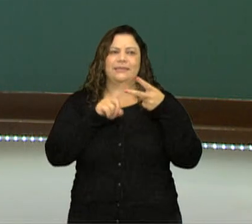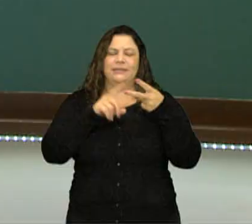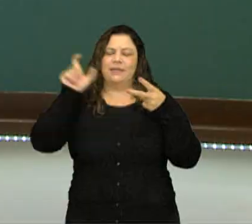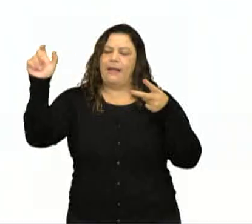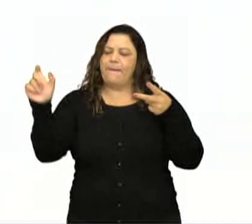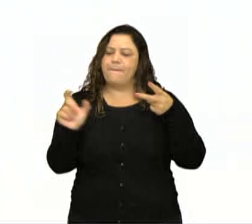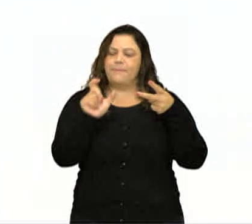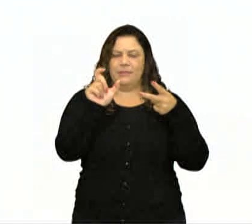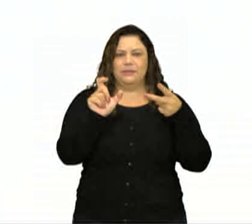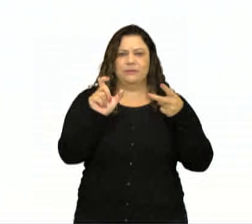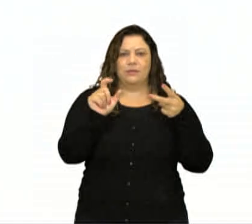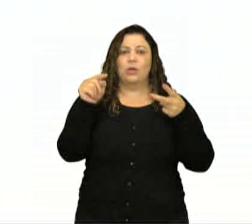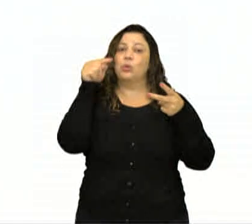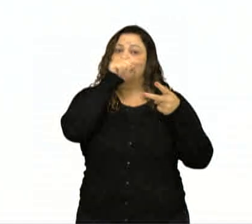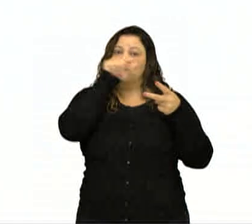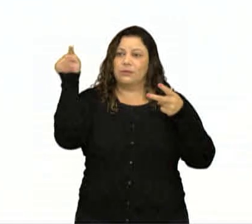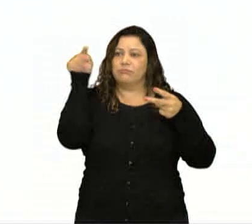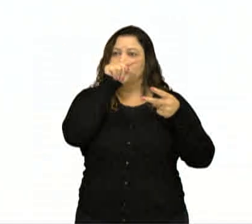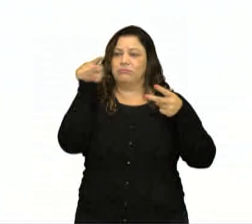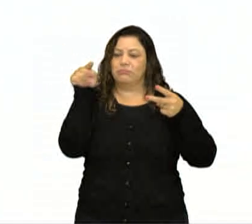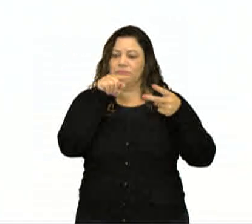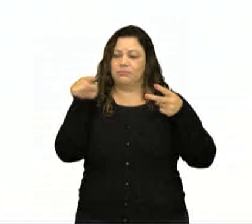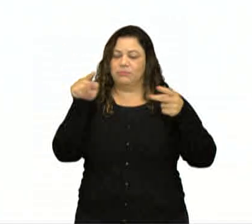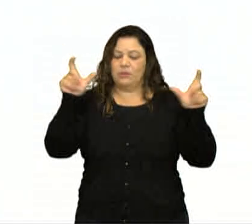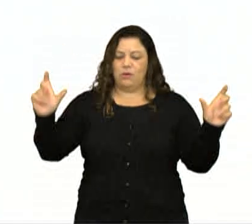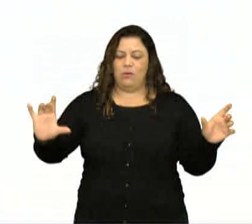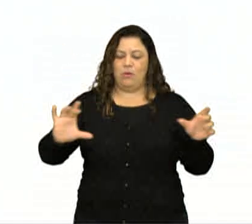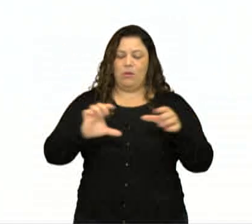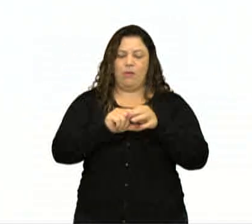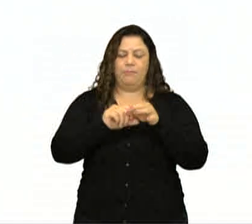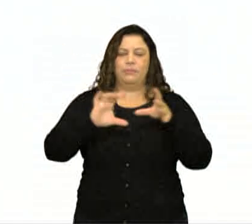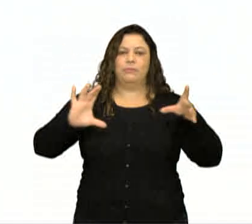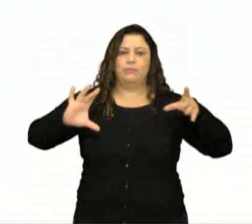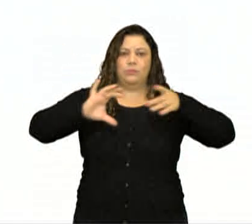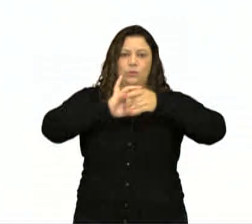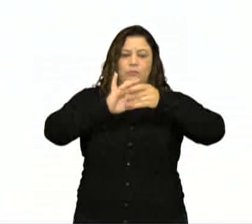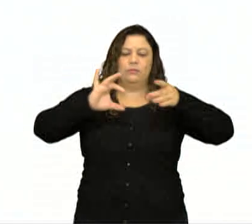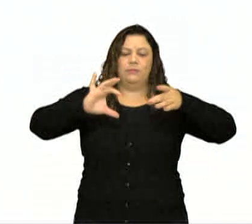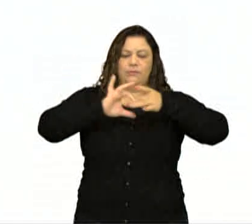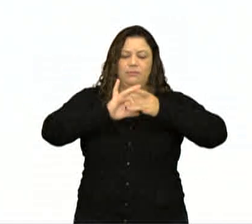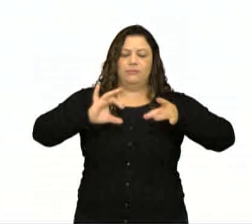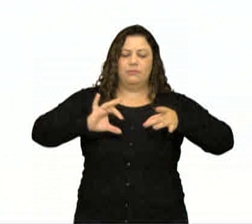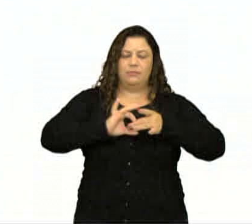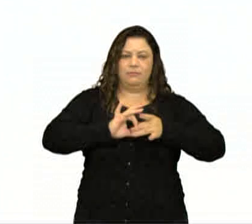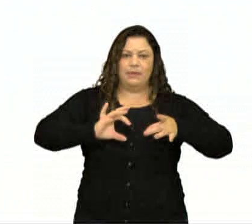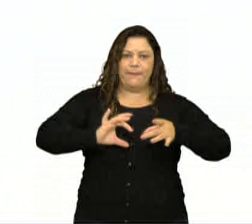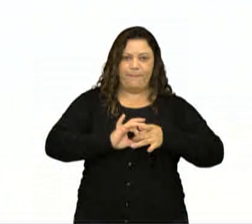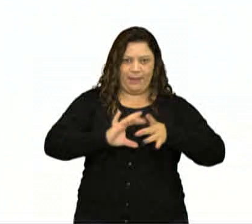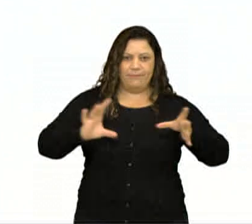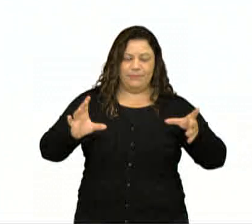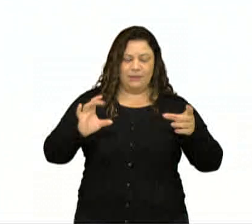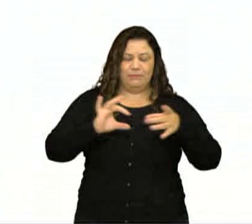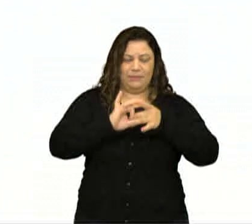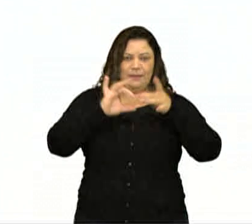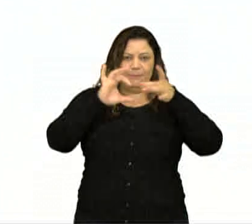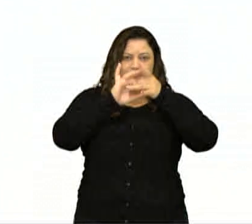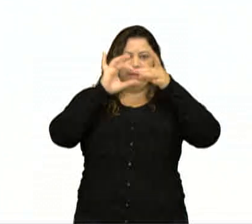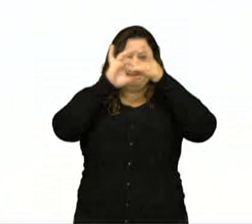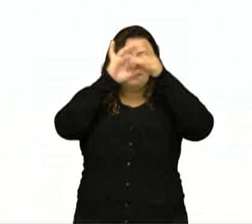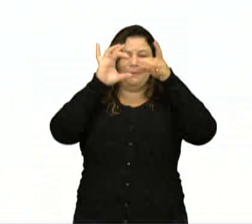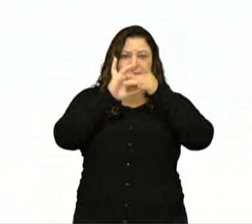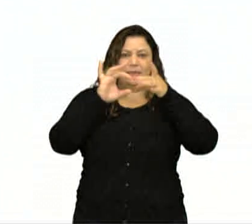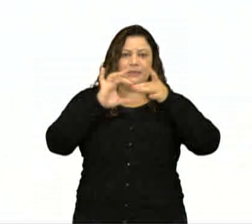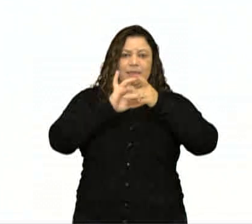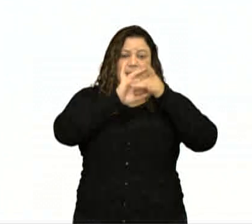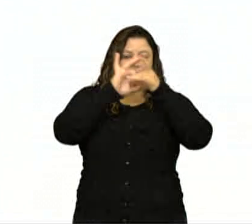conjunções sublinhadas para provar, identificar ali o sindeto, que vem do grego, o elemento de conexão,